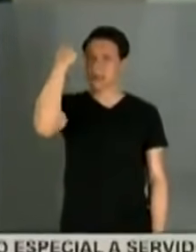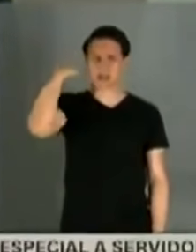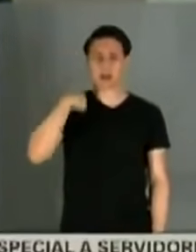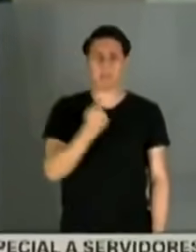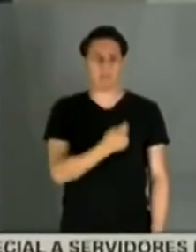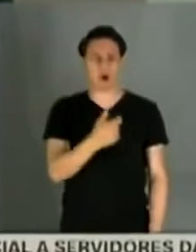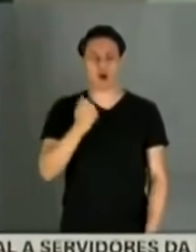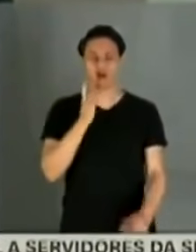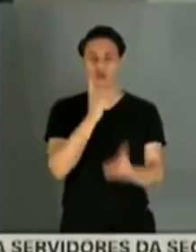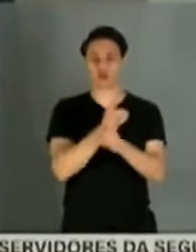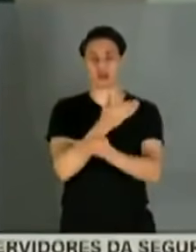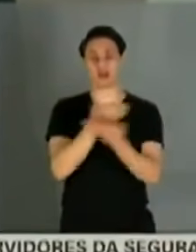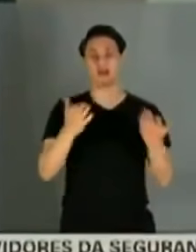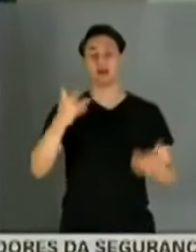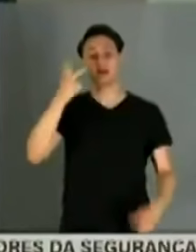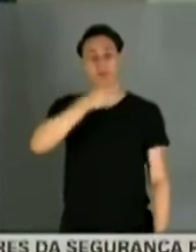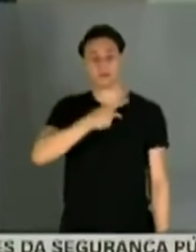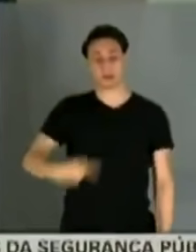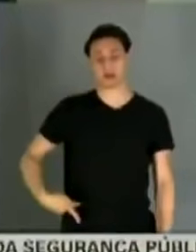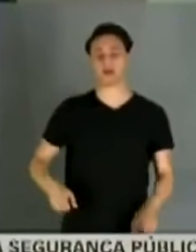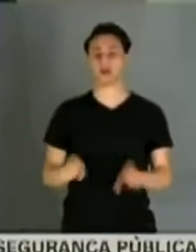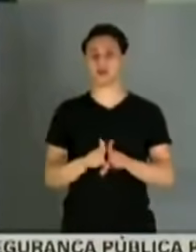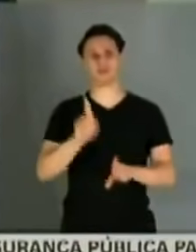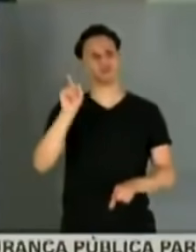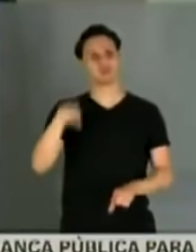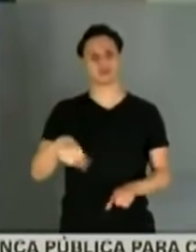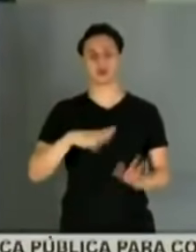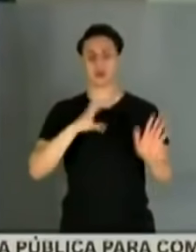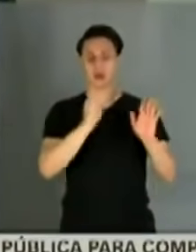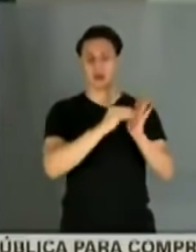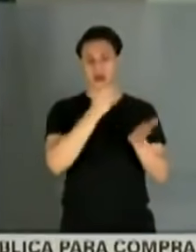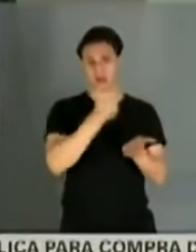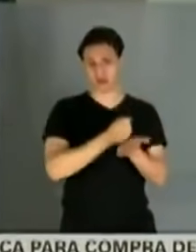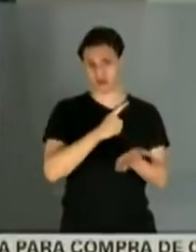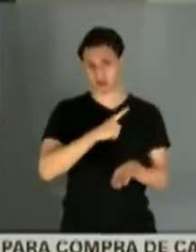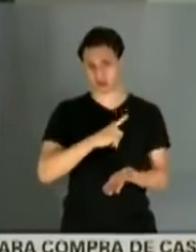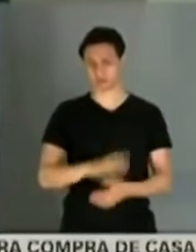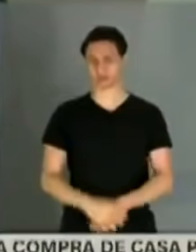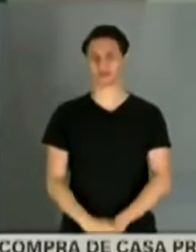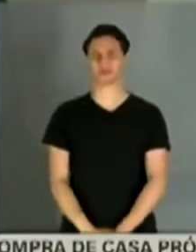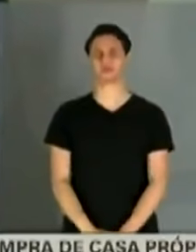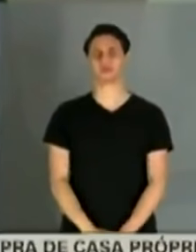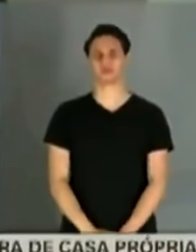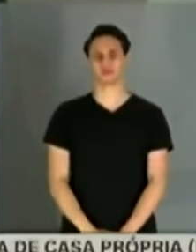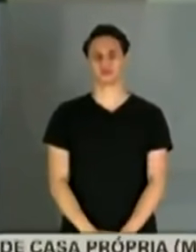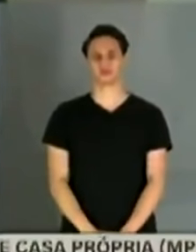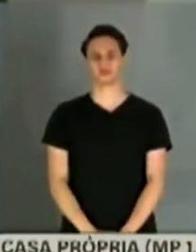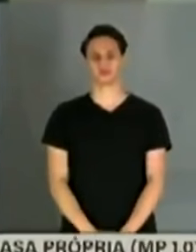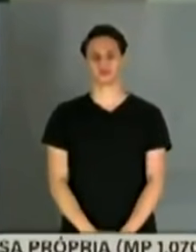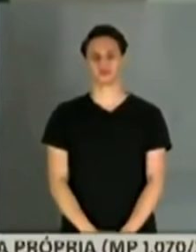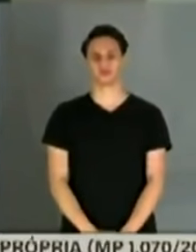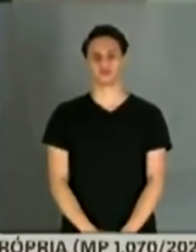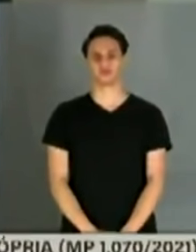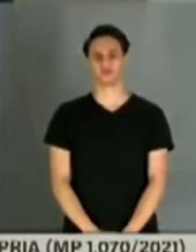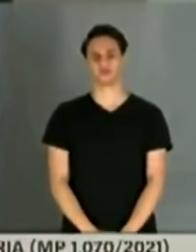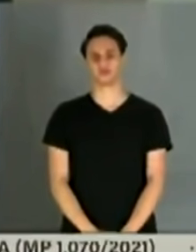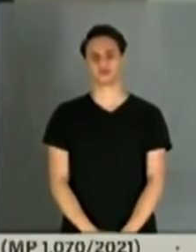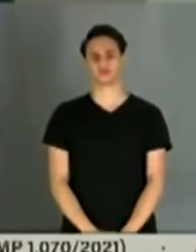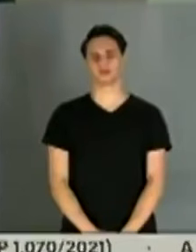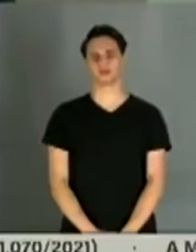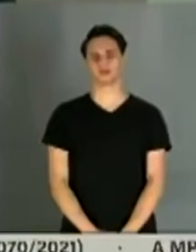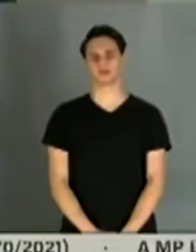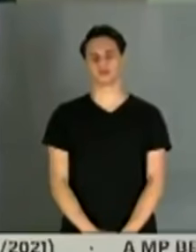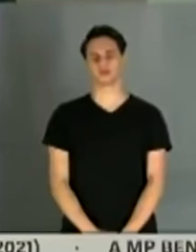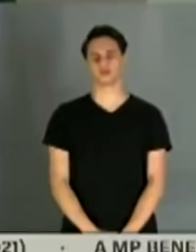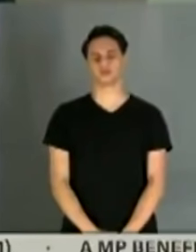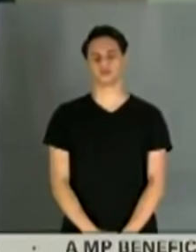como presidente, que isso é totalmente registrado. No que diz respeito aos